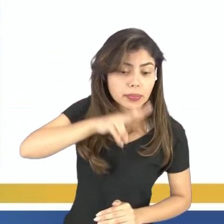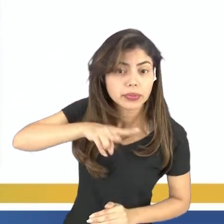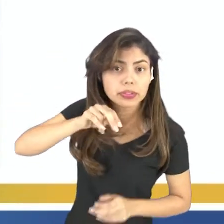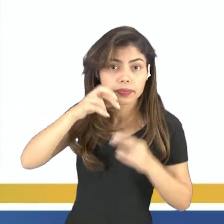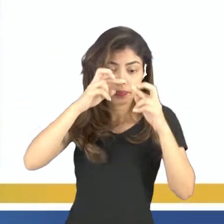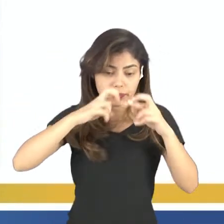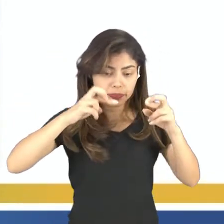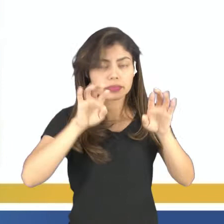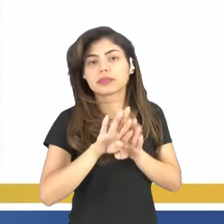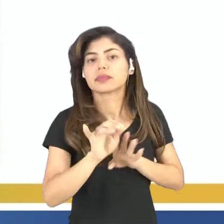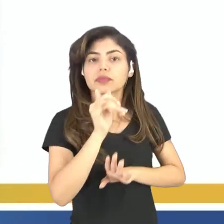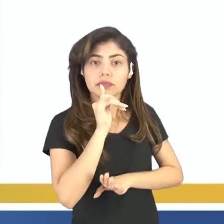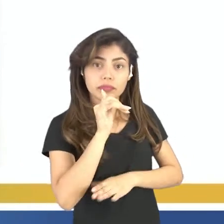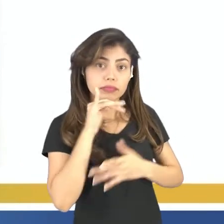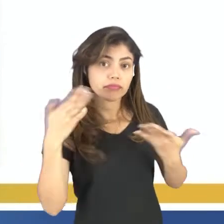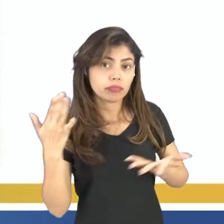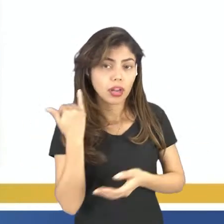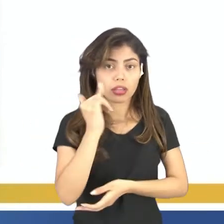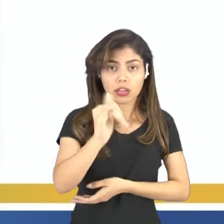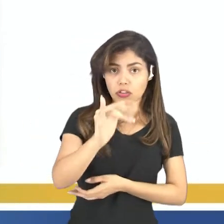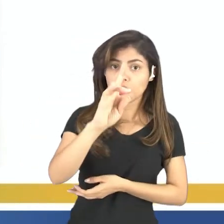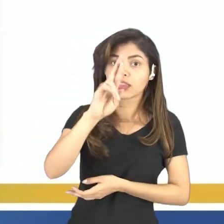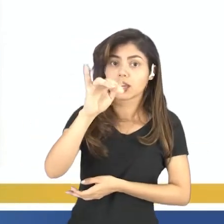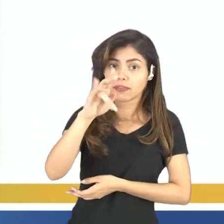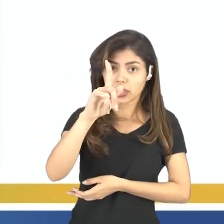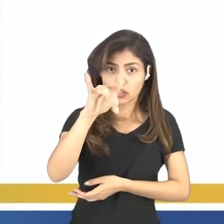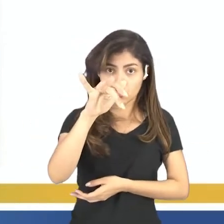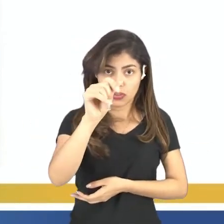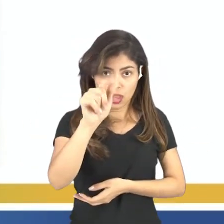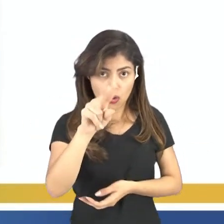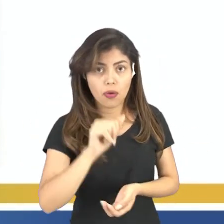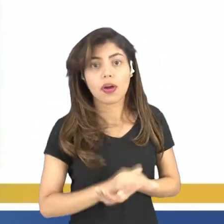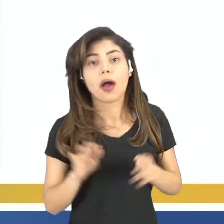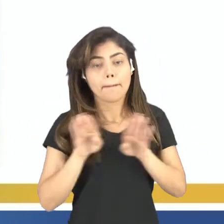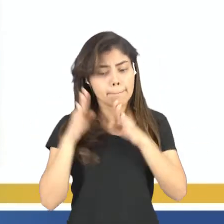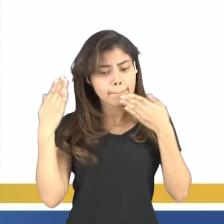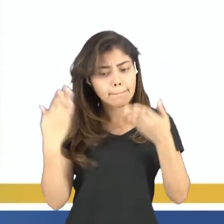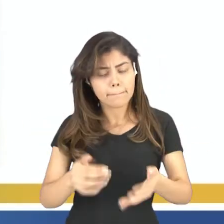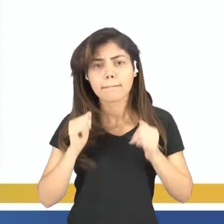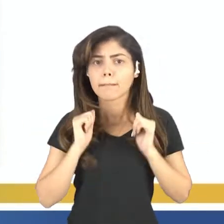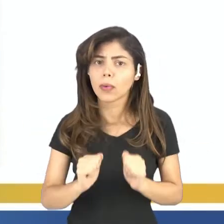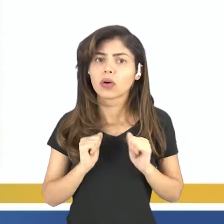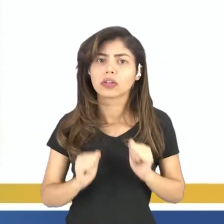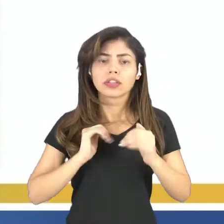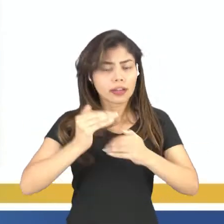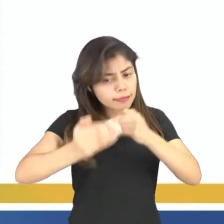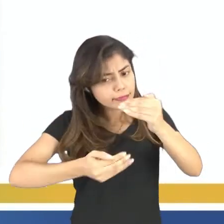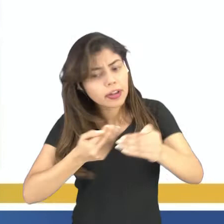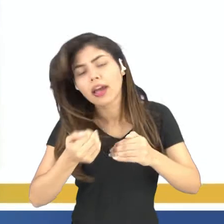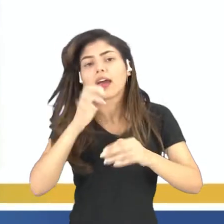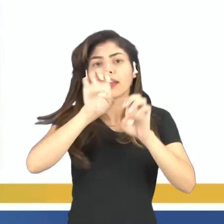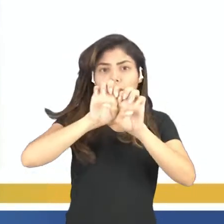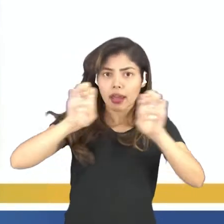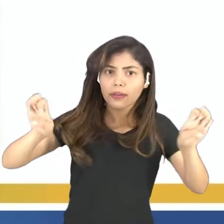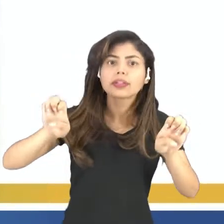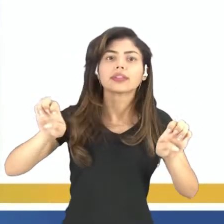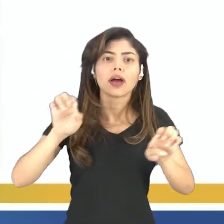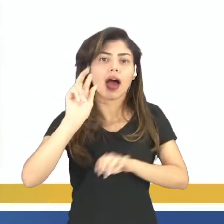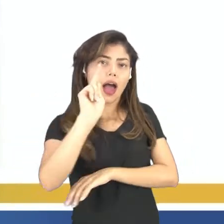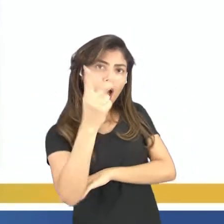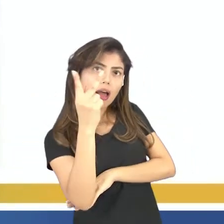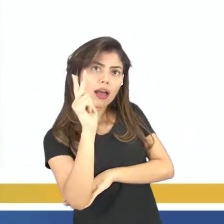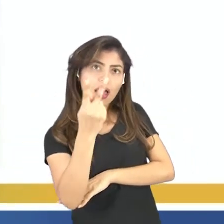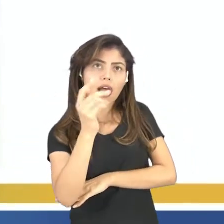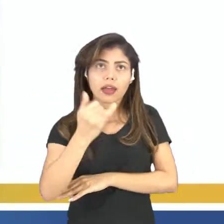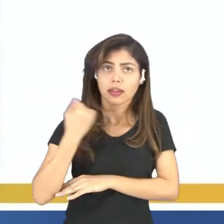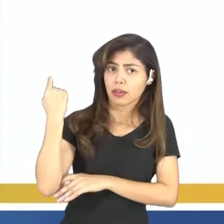corpo está de um ponto de referência, no caso de uma altura do solo ou de um ponto a se observar. Tá?